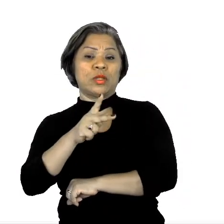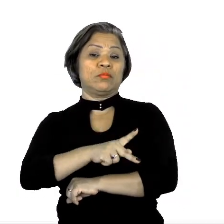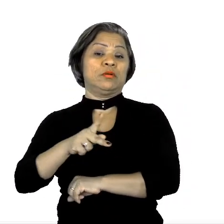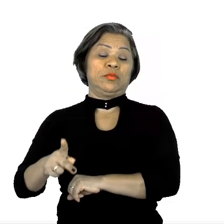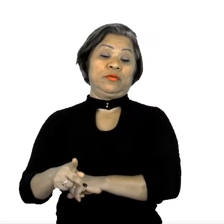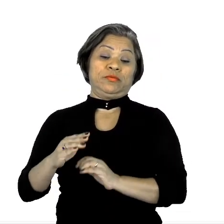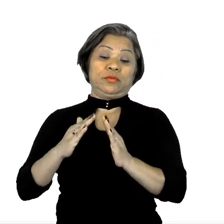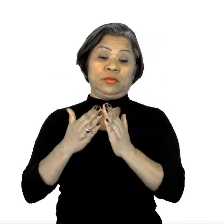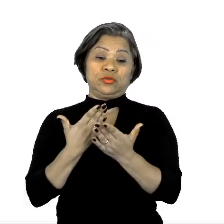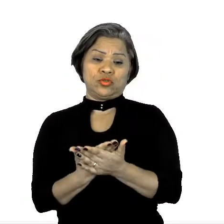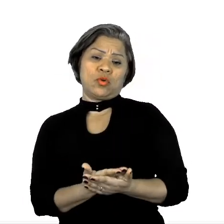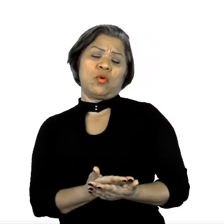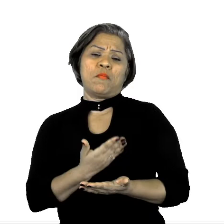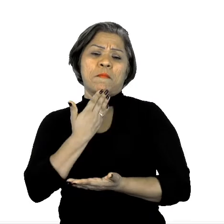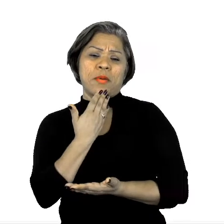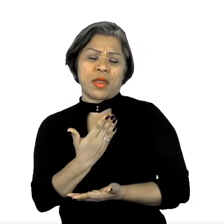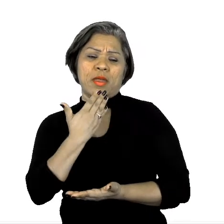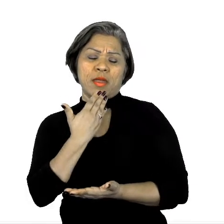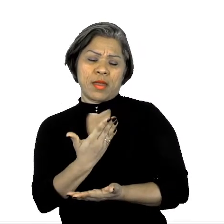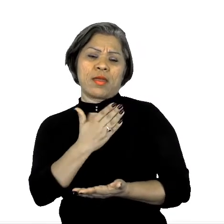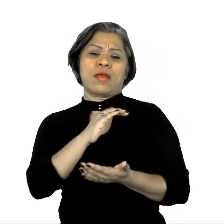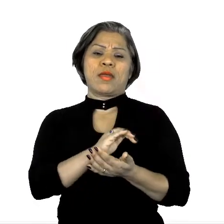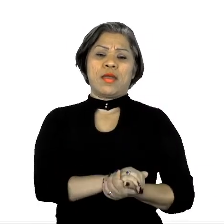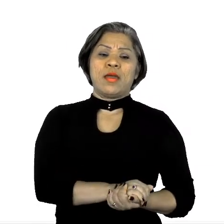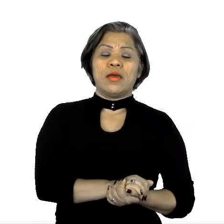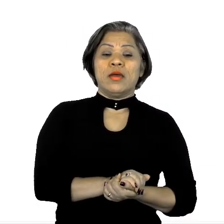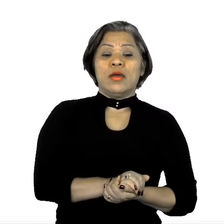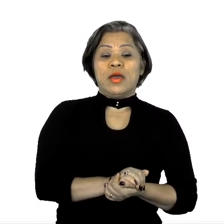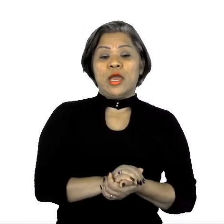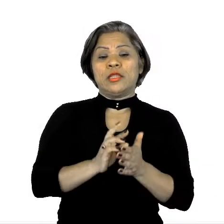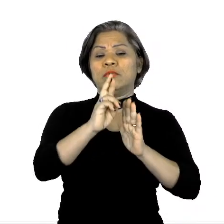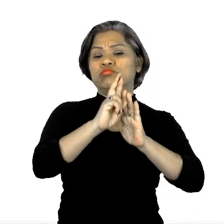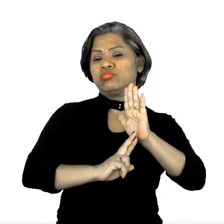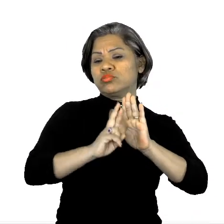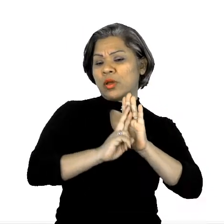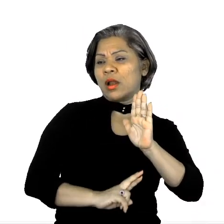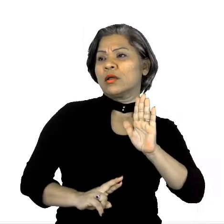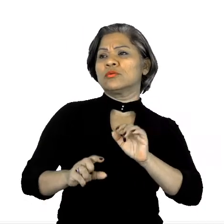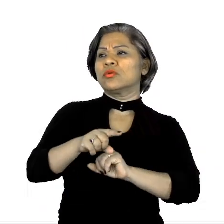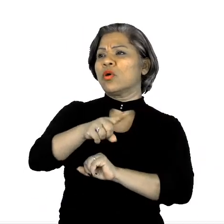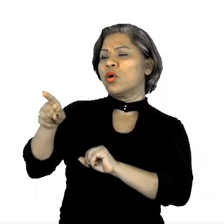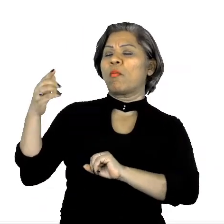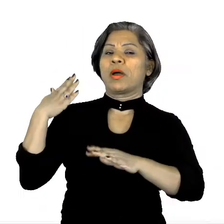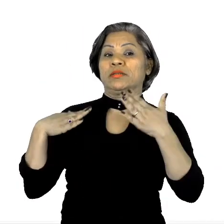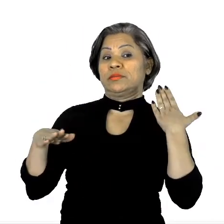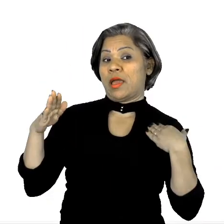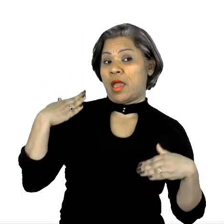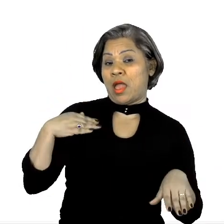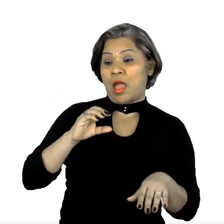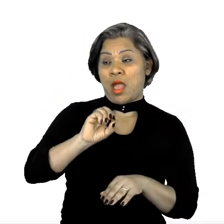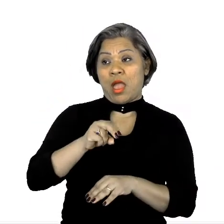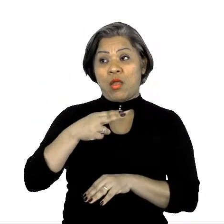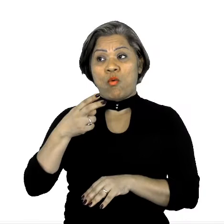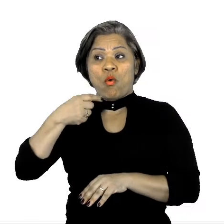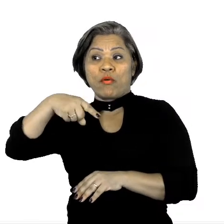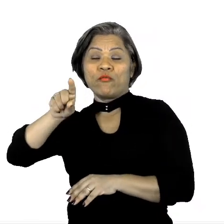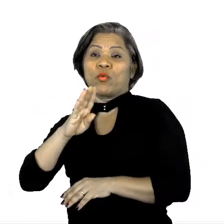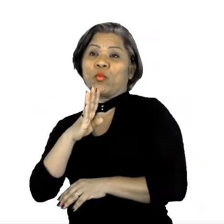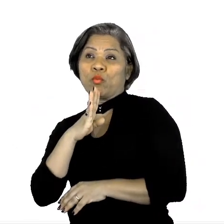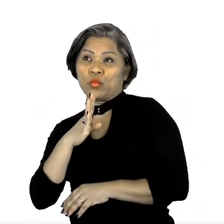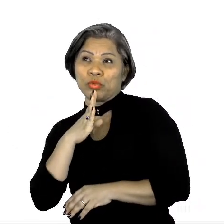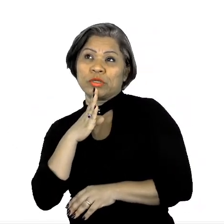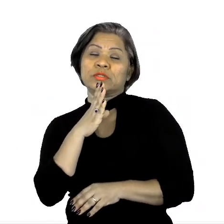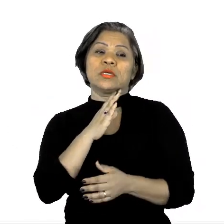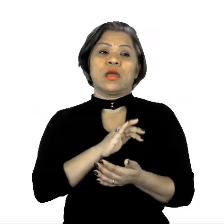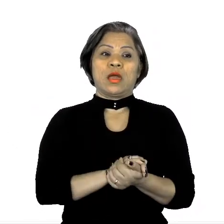escolas. Eles pedem muito um relatório de um passeio ou de algo que você fez ali, que você foi conhecer.